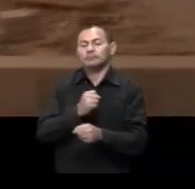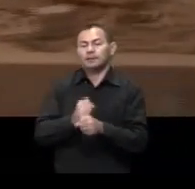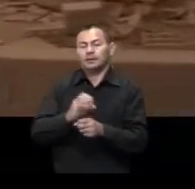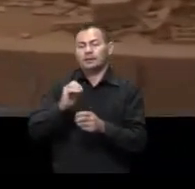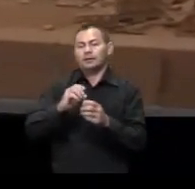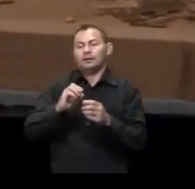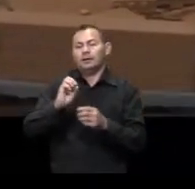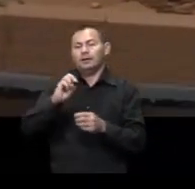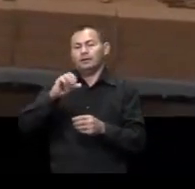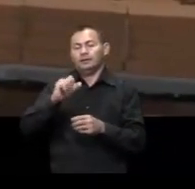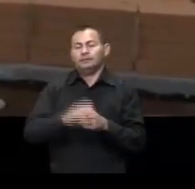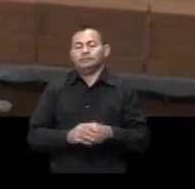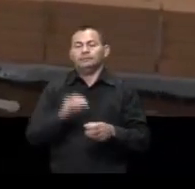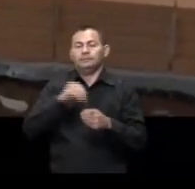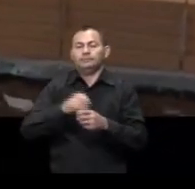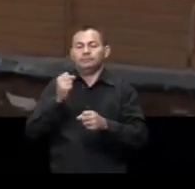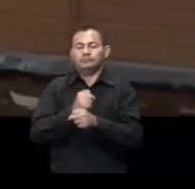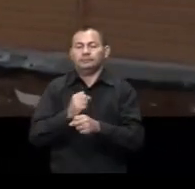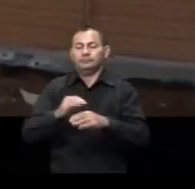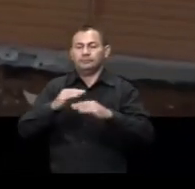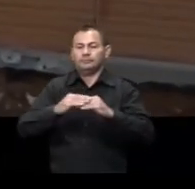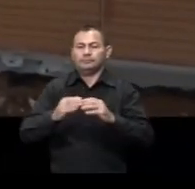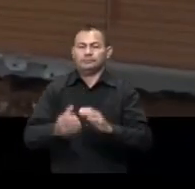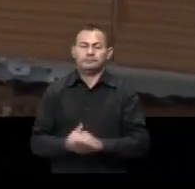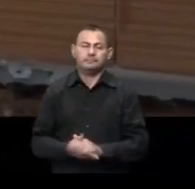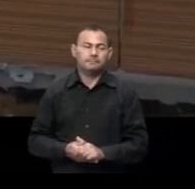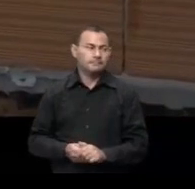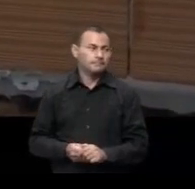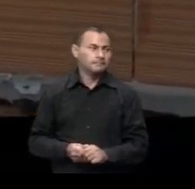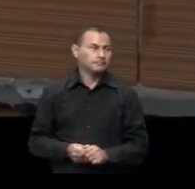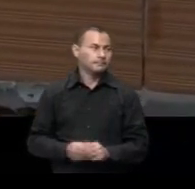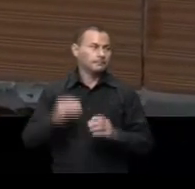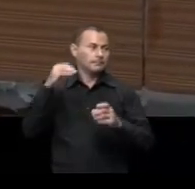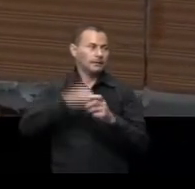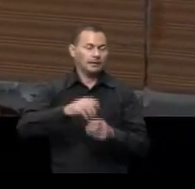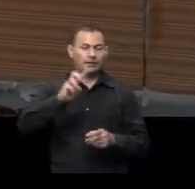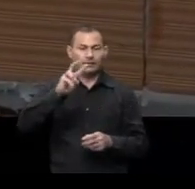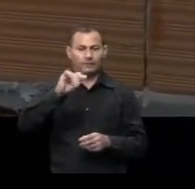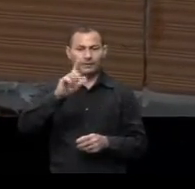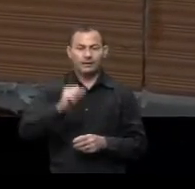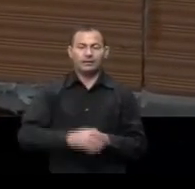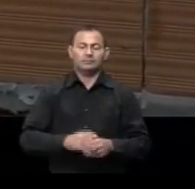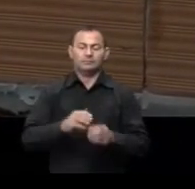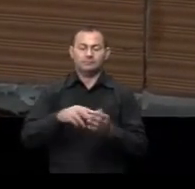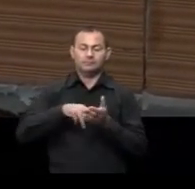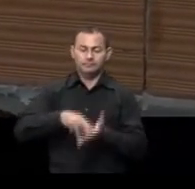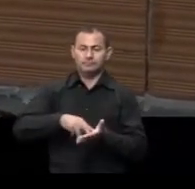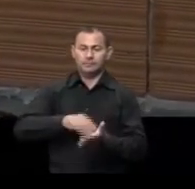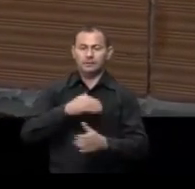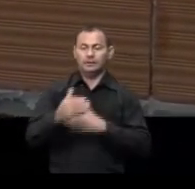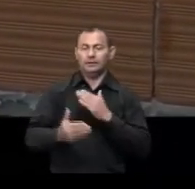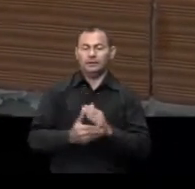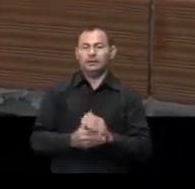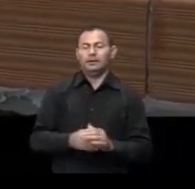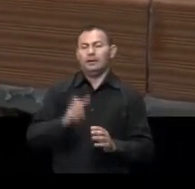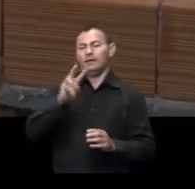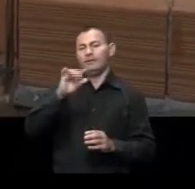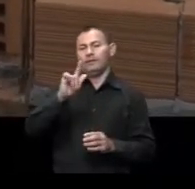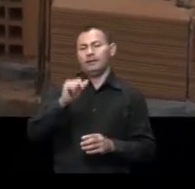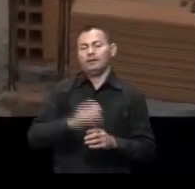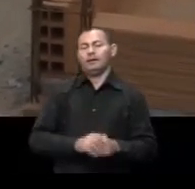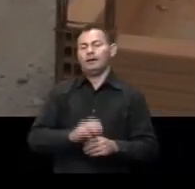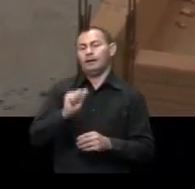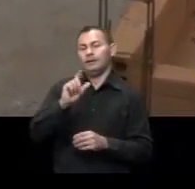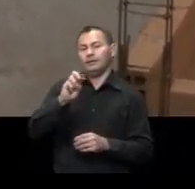da alvenaria, já sendo levantada, em cima da viga baldrame, que vai sustentar todo o peso das vigas,